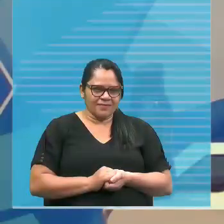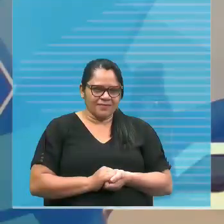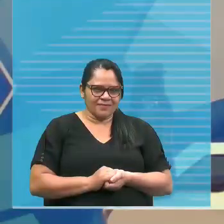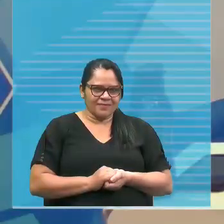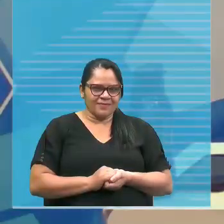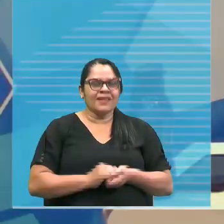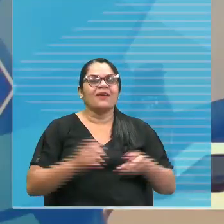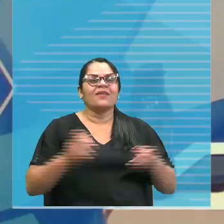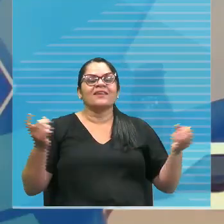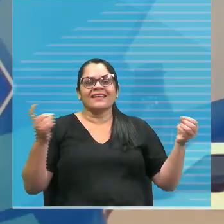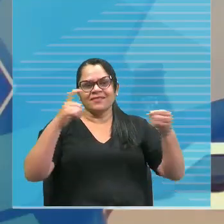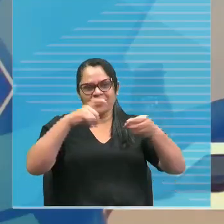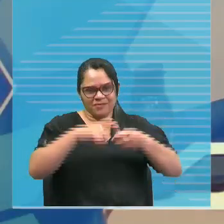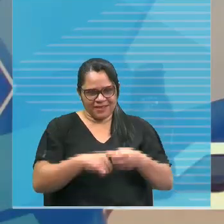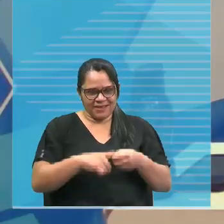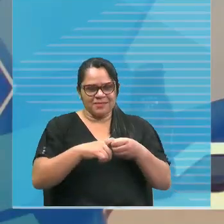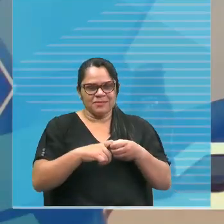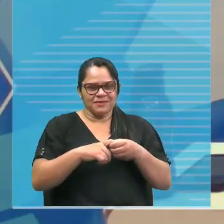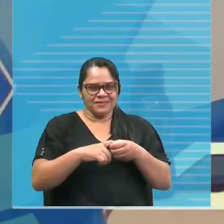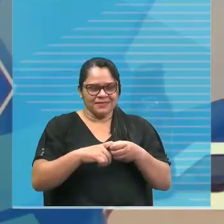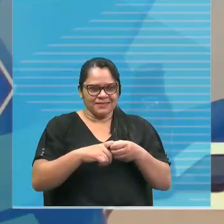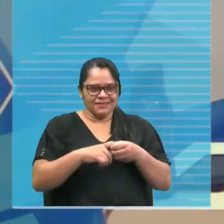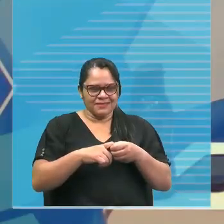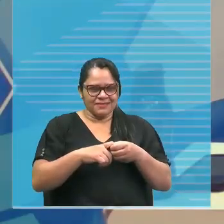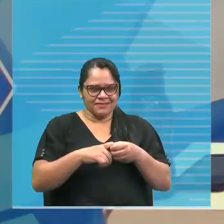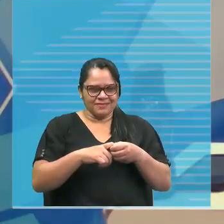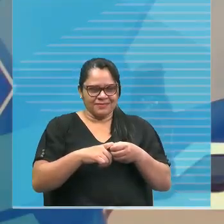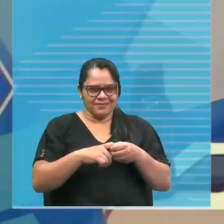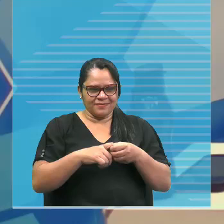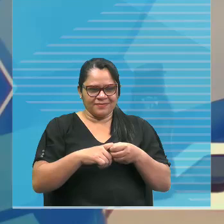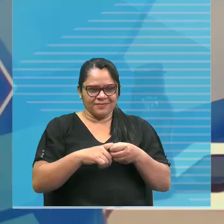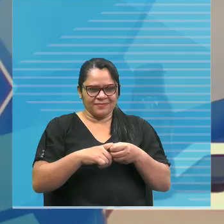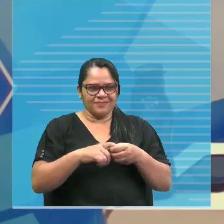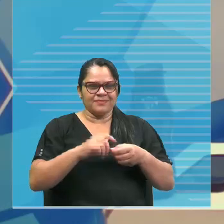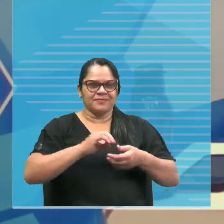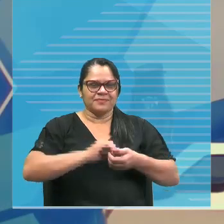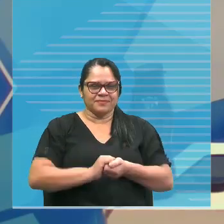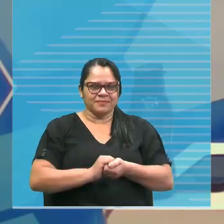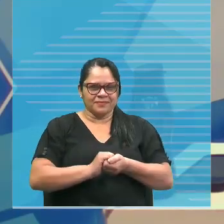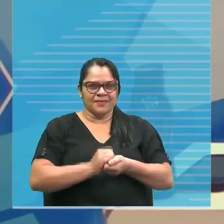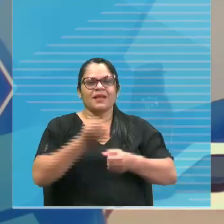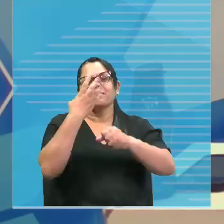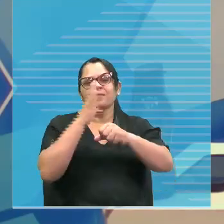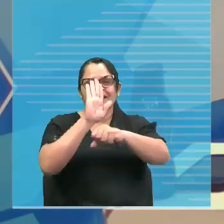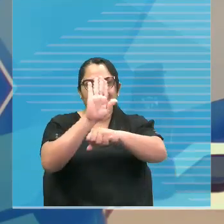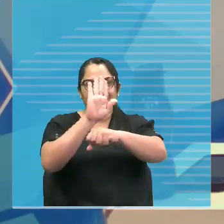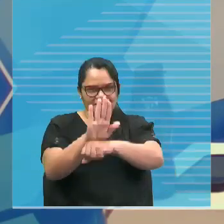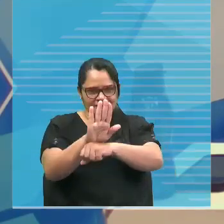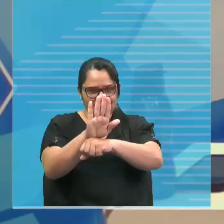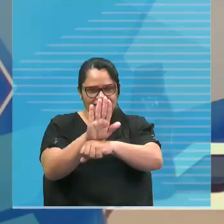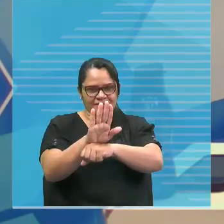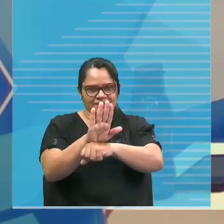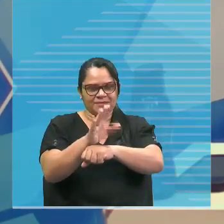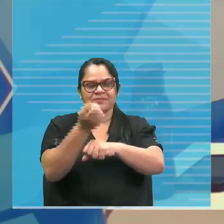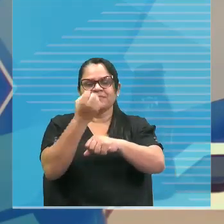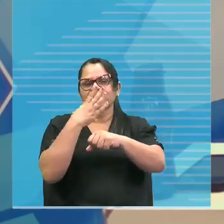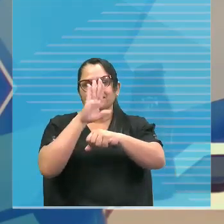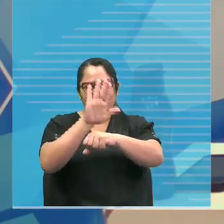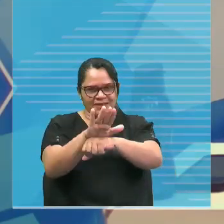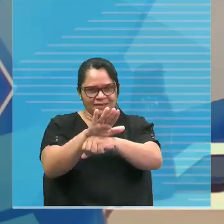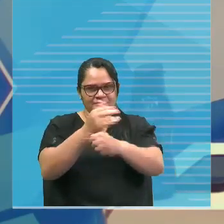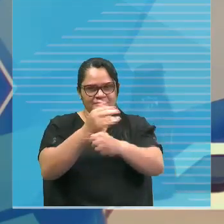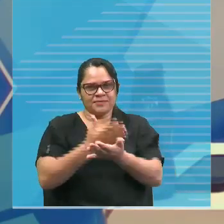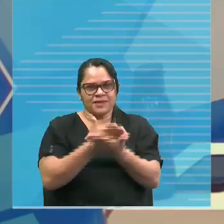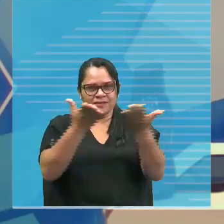Ok de volta voltamos voluímos boinas tardes bom início e mais tarde